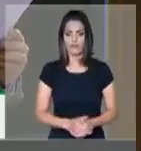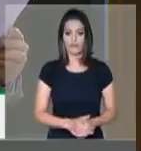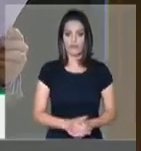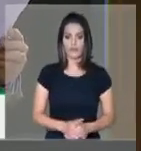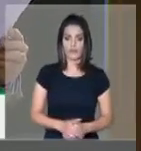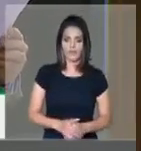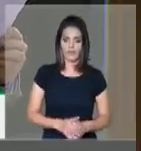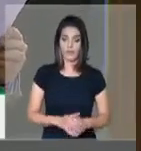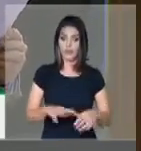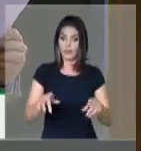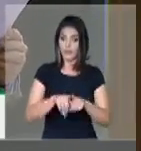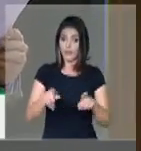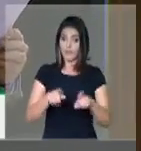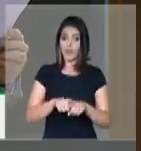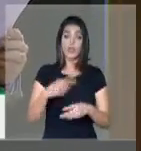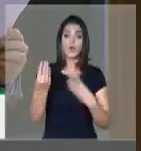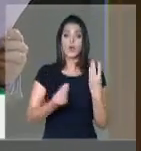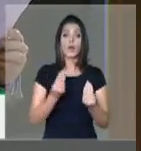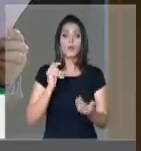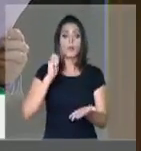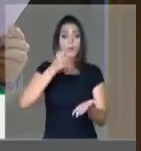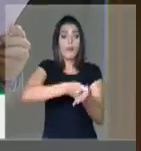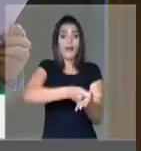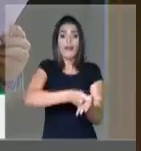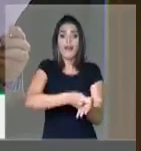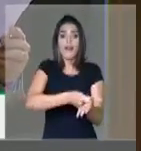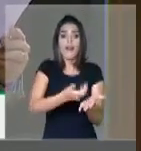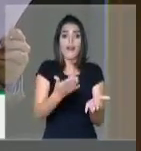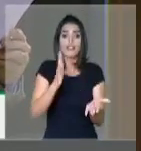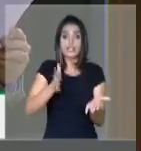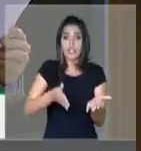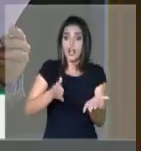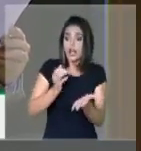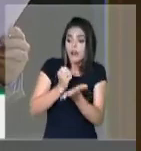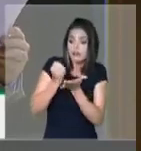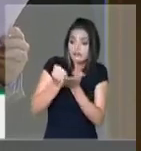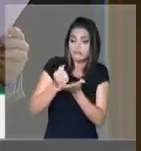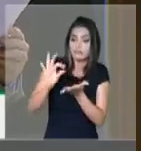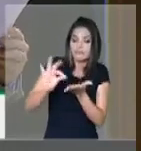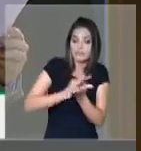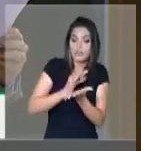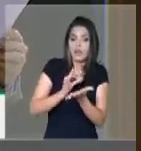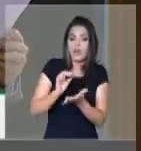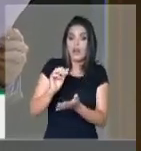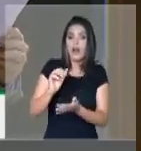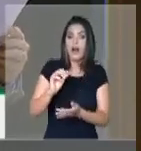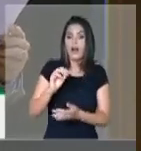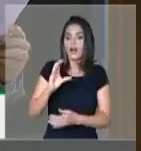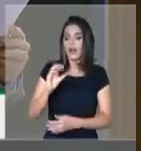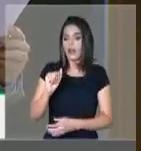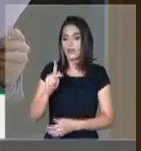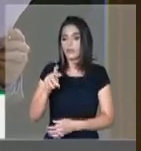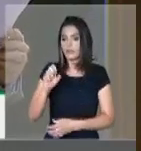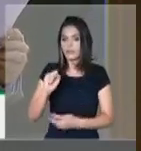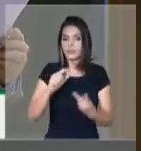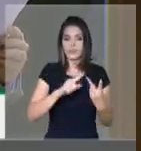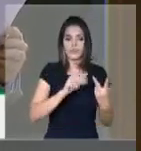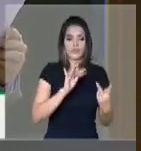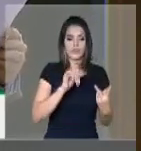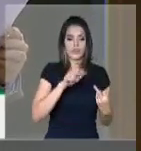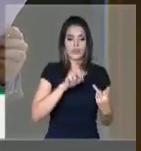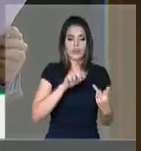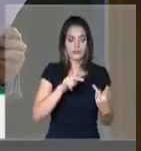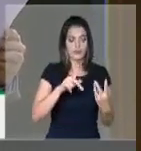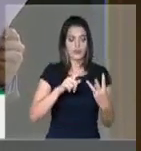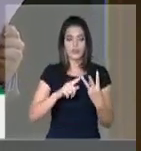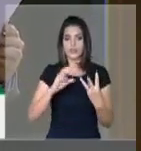presente de não cumprimento das obrigações contratadas pelas agências de fomento federais, a CAPES, a FINEP,